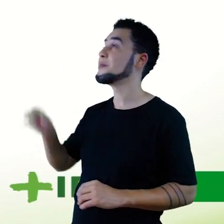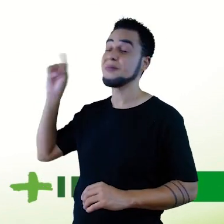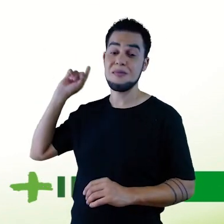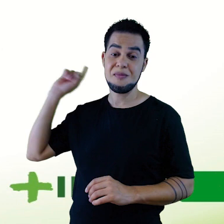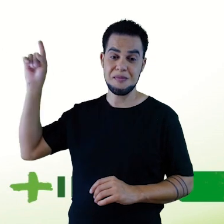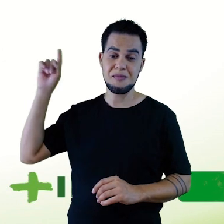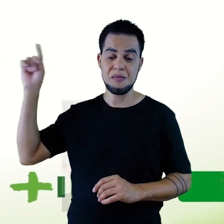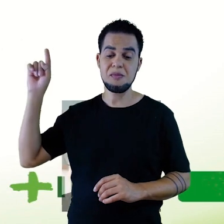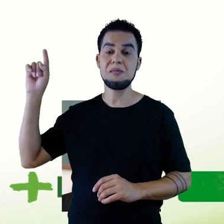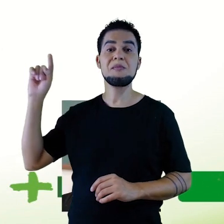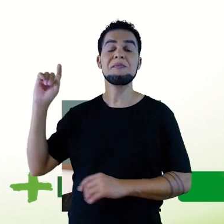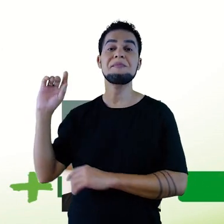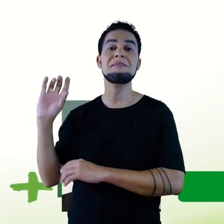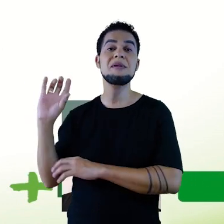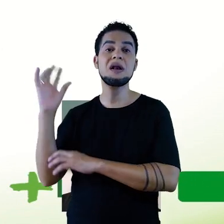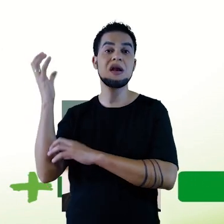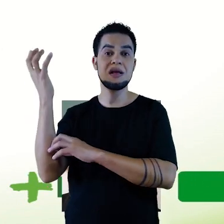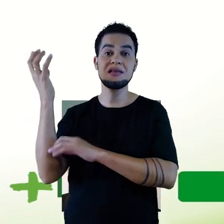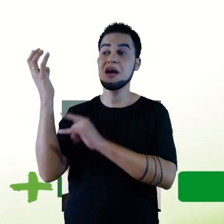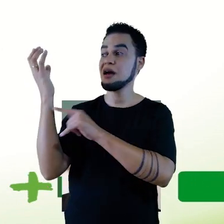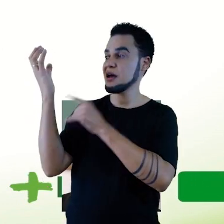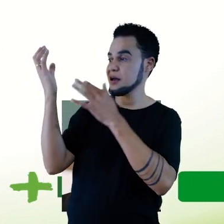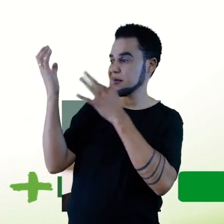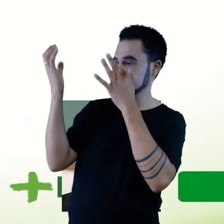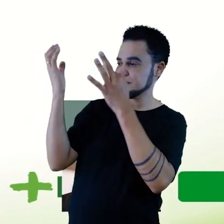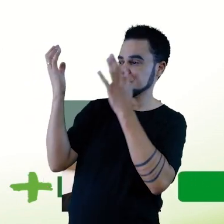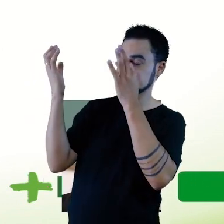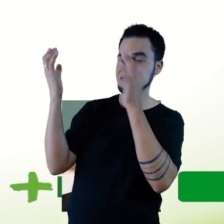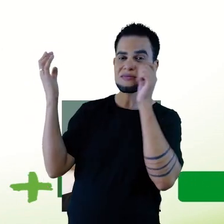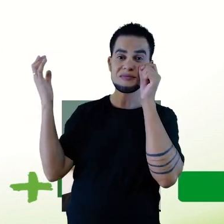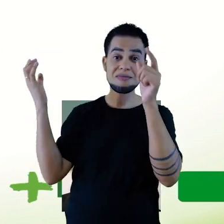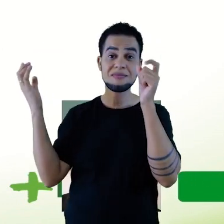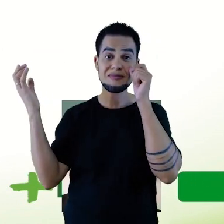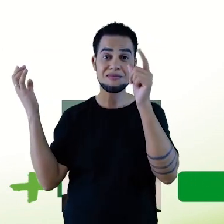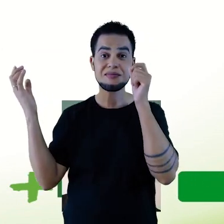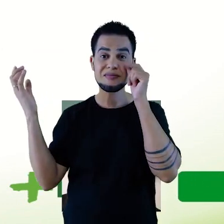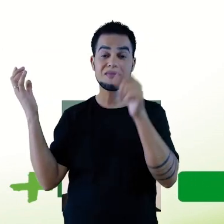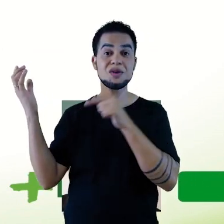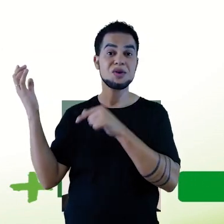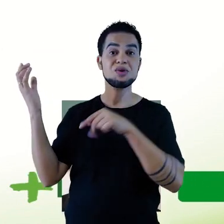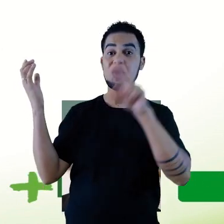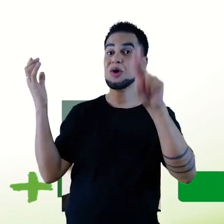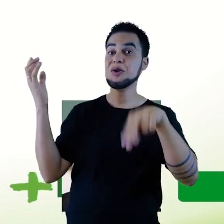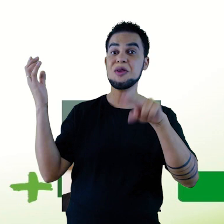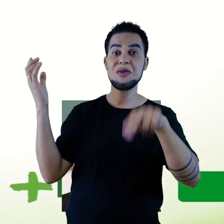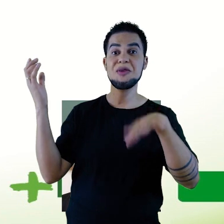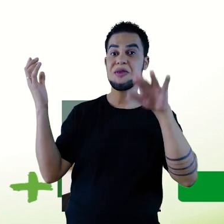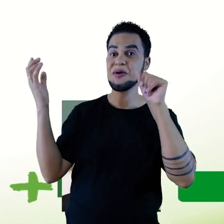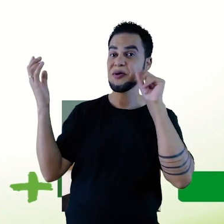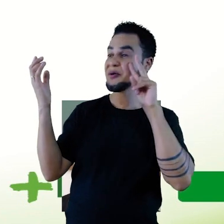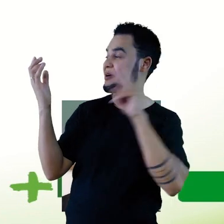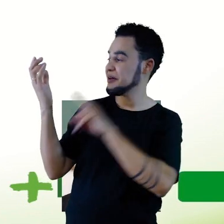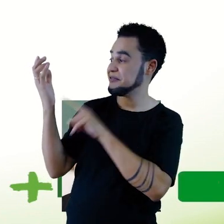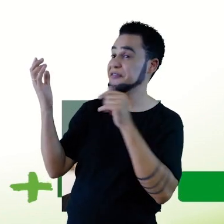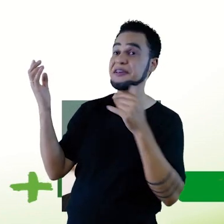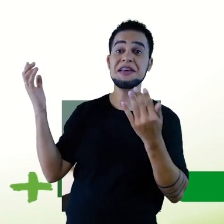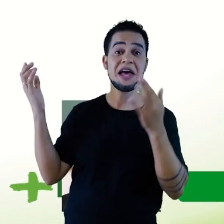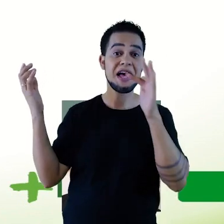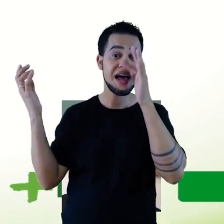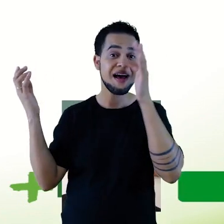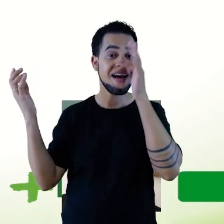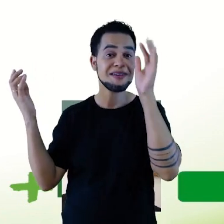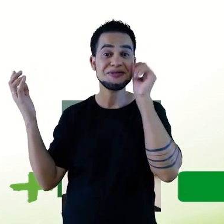ela tá mostrando aqui uma flor, bonita essa flor, né, gente? Azul, eu nunca tinha visto. Eu nunca vi, na verdade, uma flor azul,